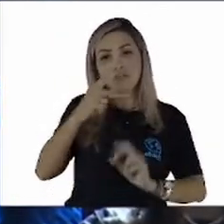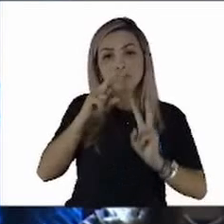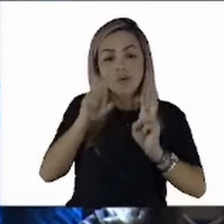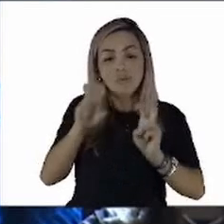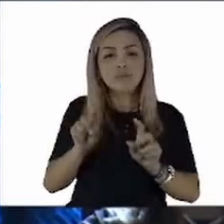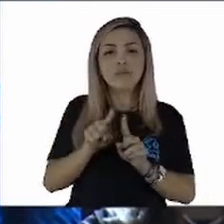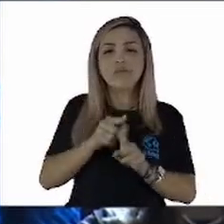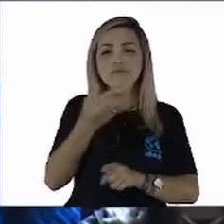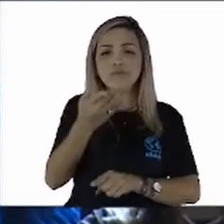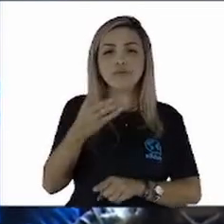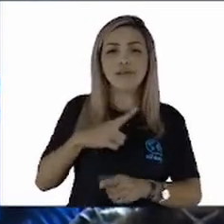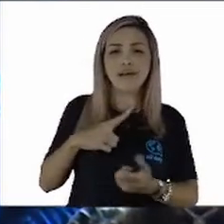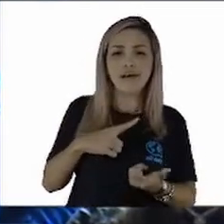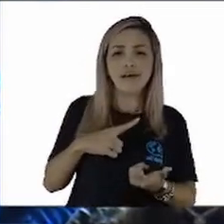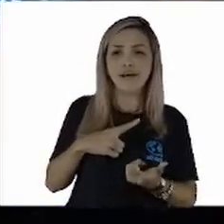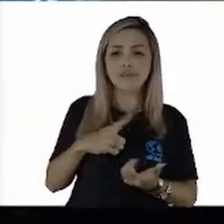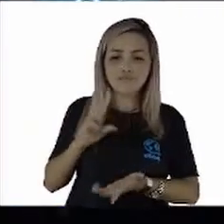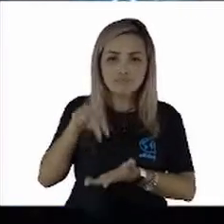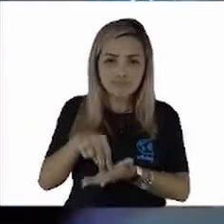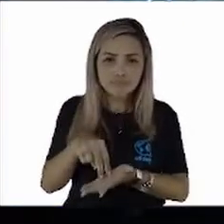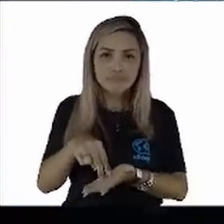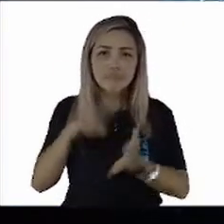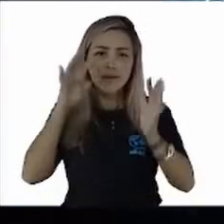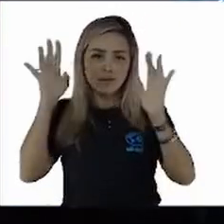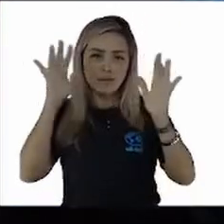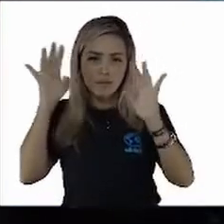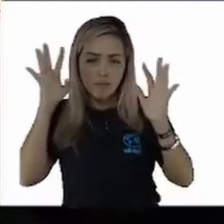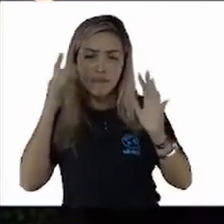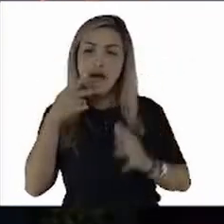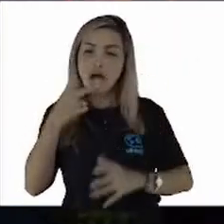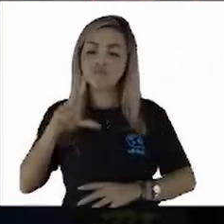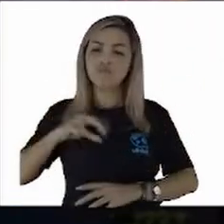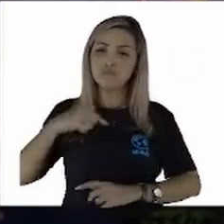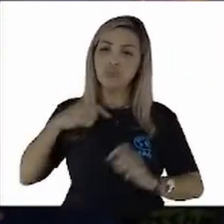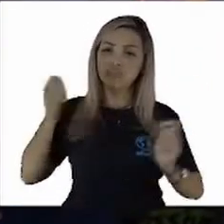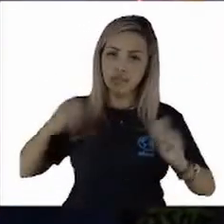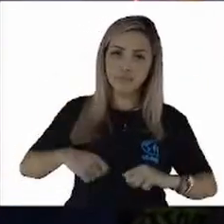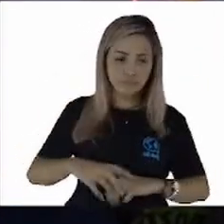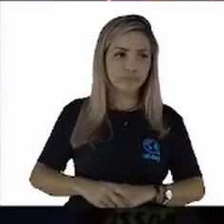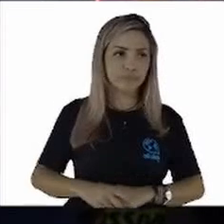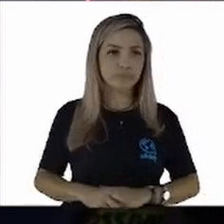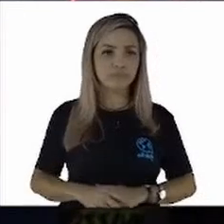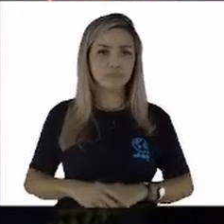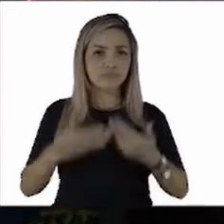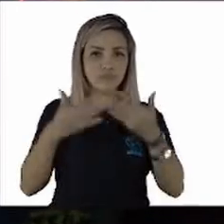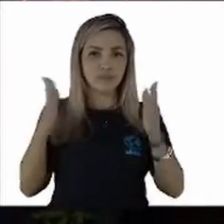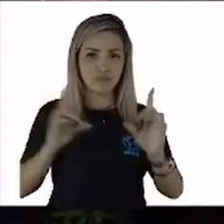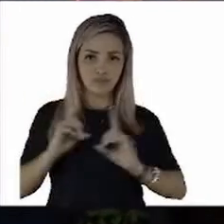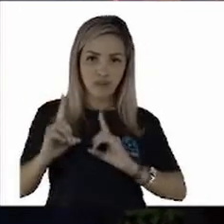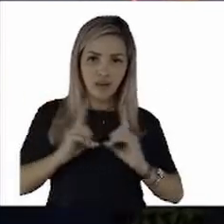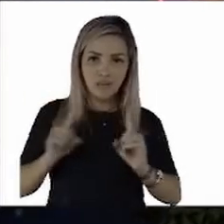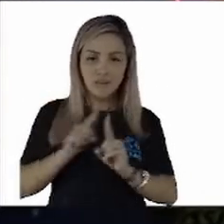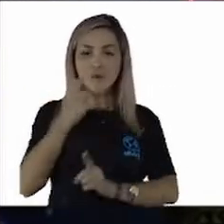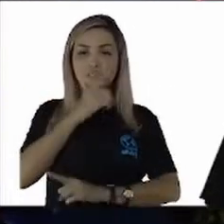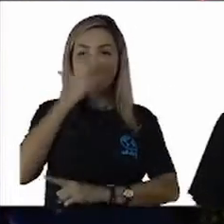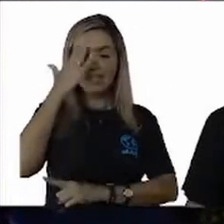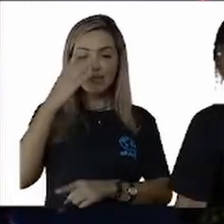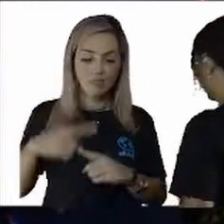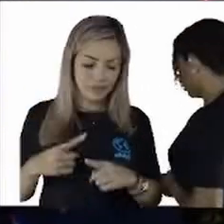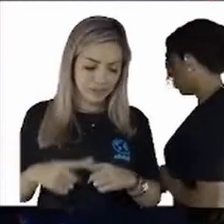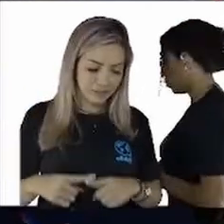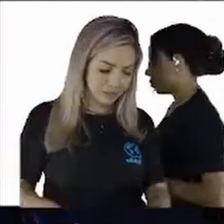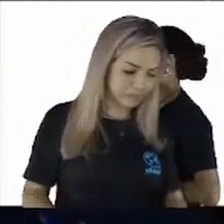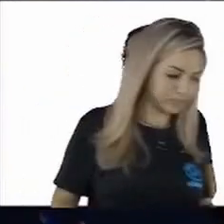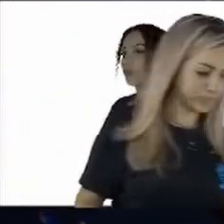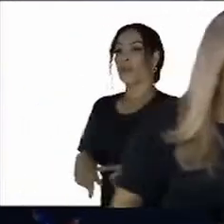assim, de você estar ali pensando, falar, cara, eu sou capaz disso. E aí abrir um diálogo. Entendeu por que às vezes o